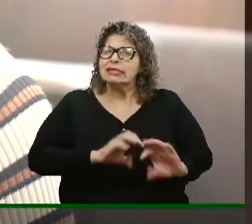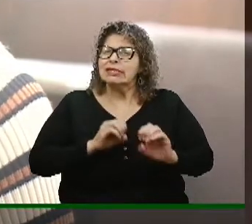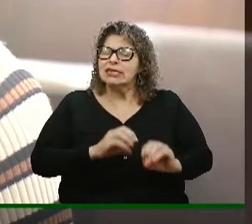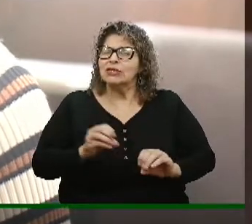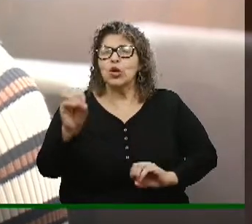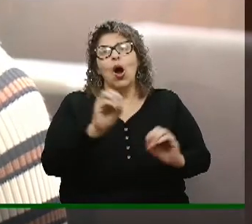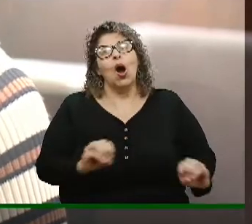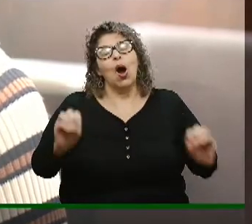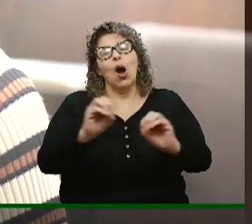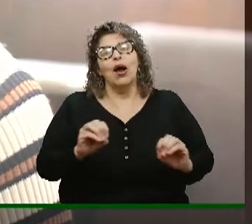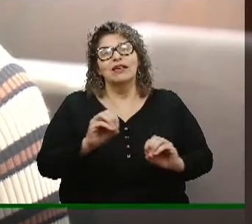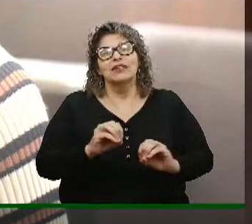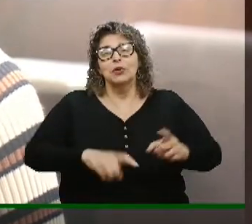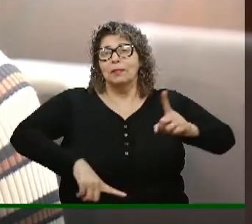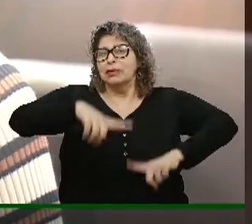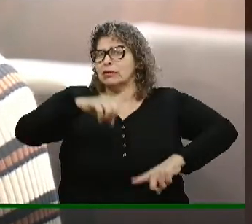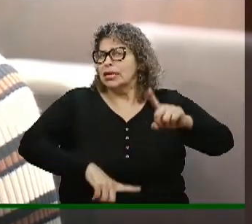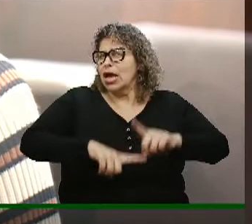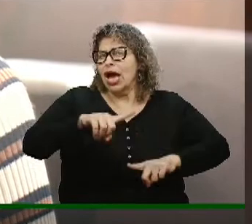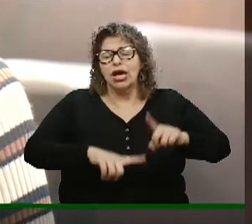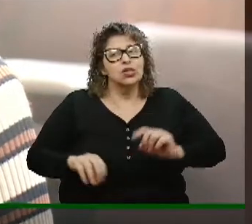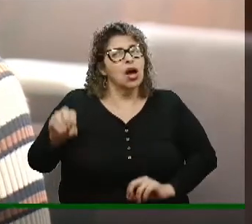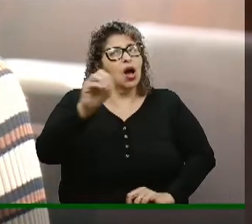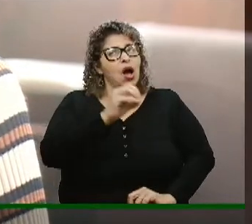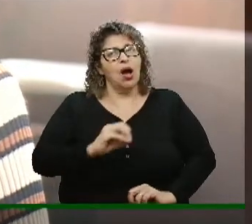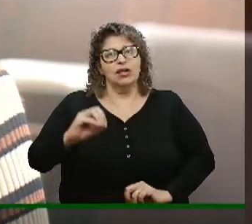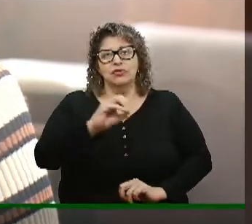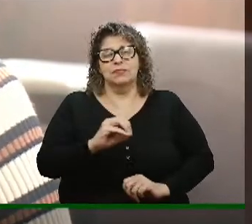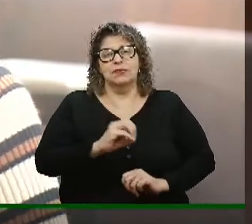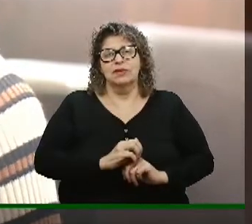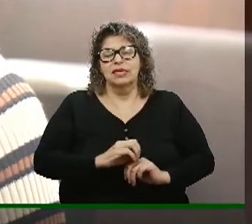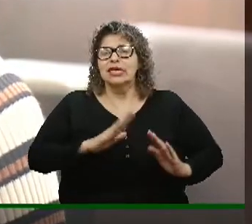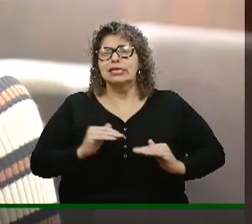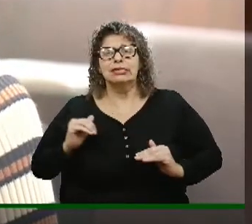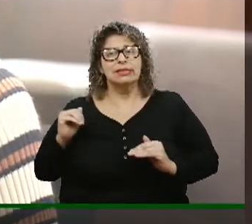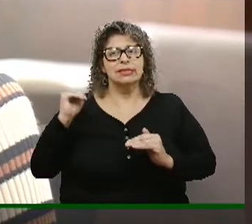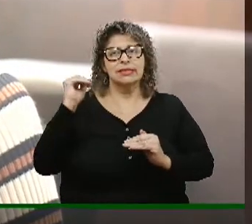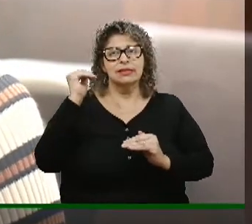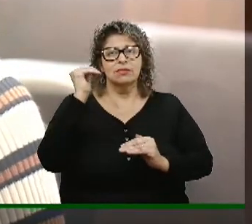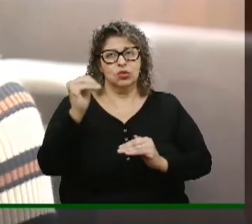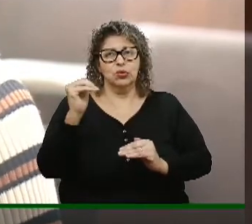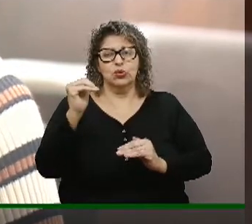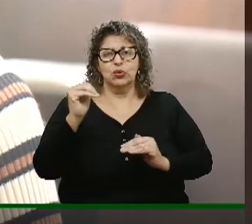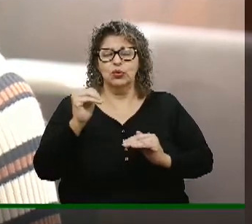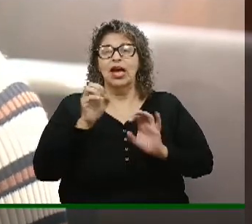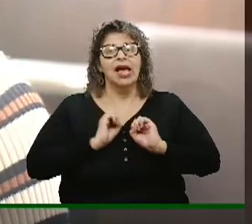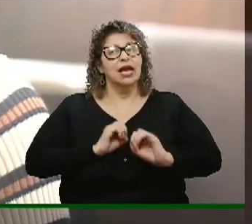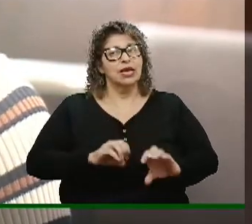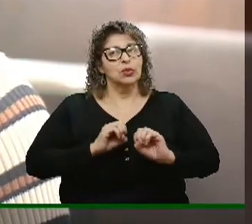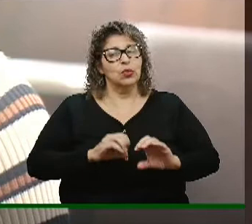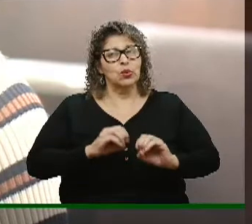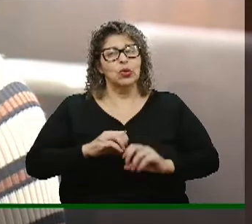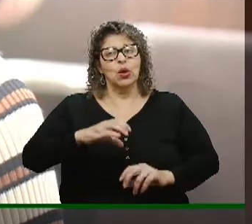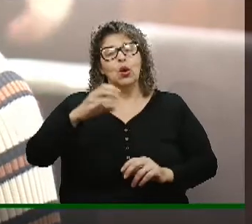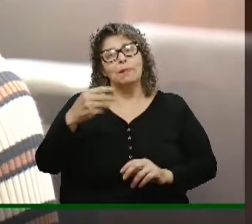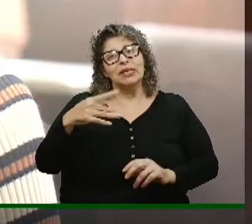excelência, materiais ótimos, eu quero dizer isso, e, acima de tudo, educação com princípios